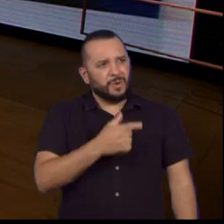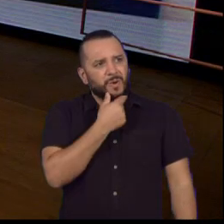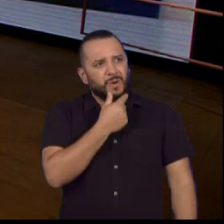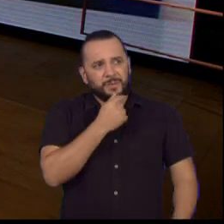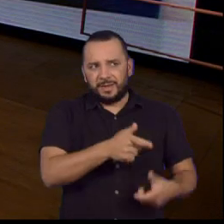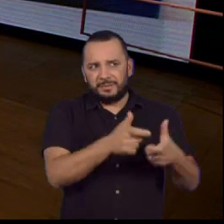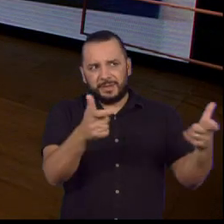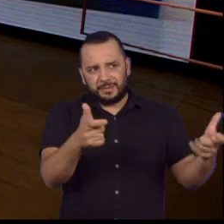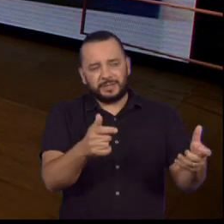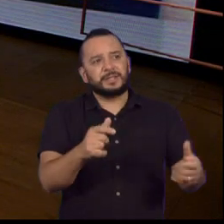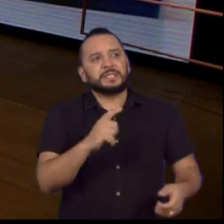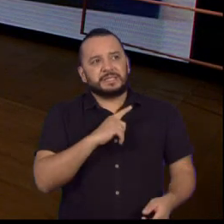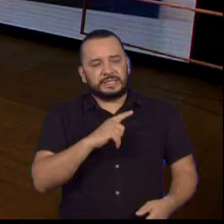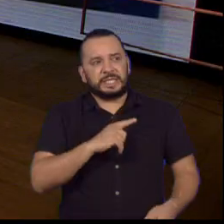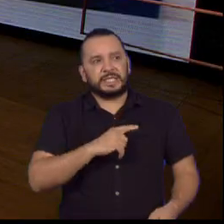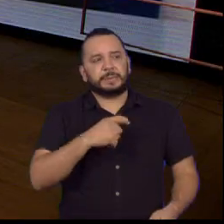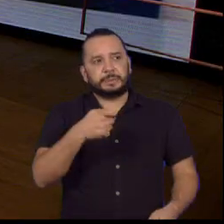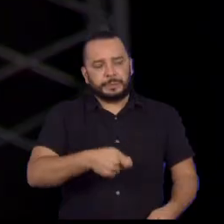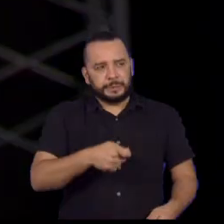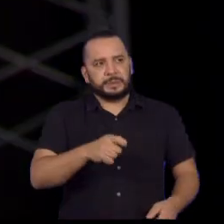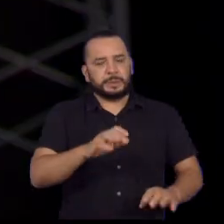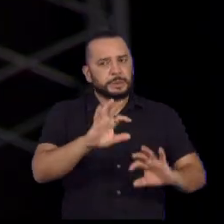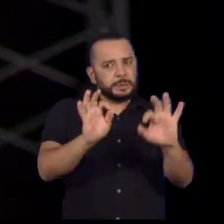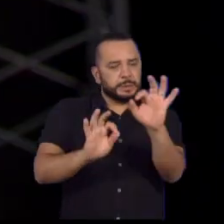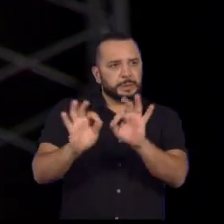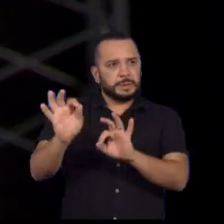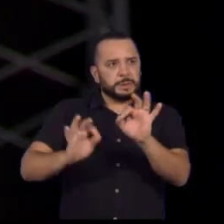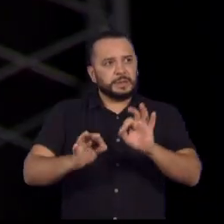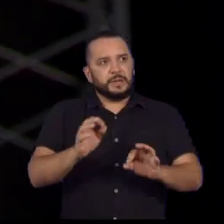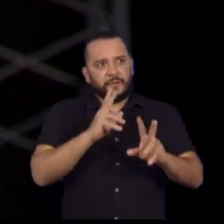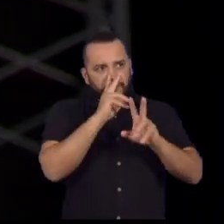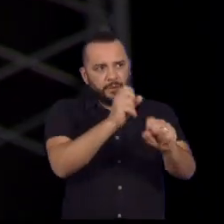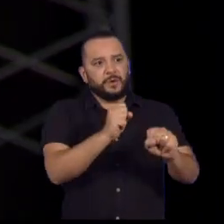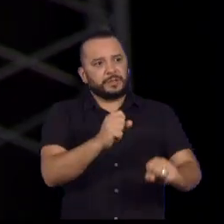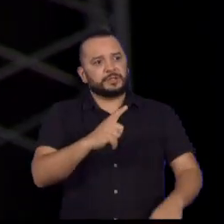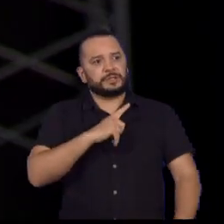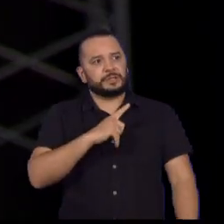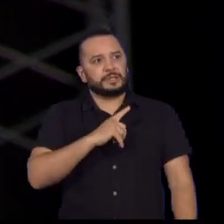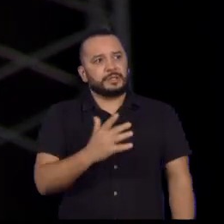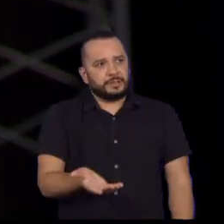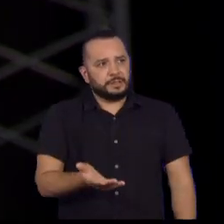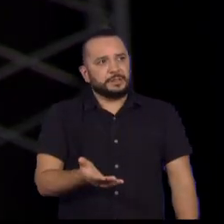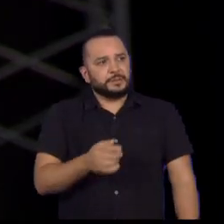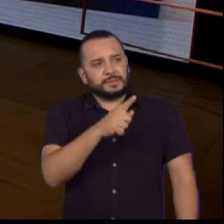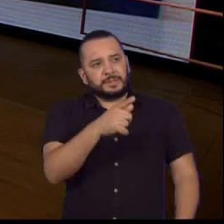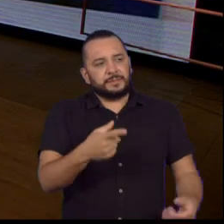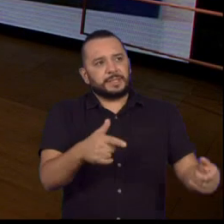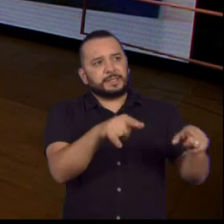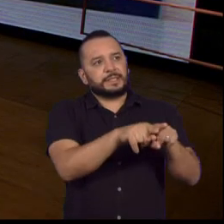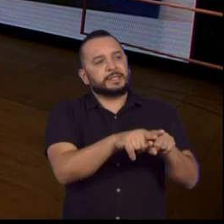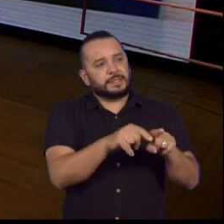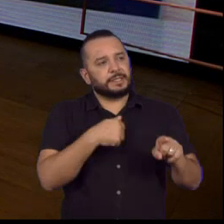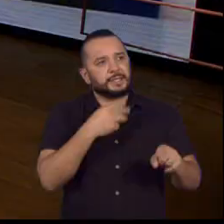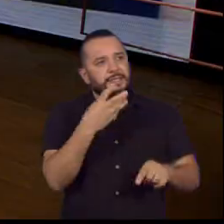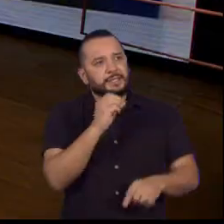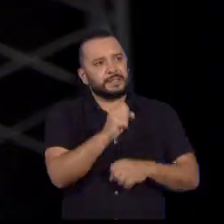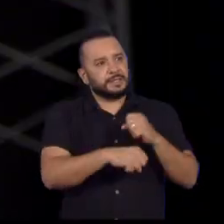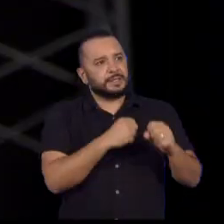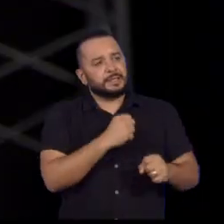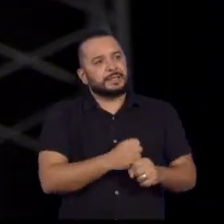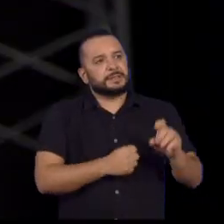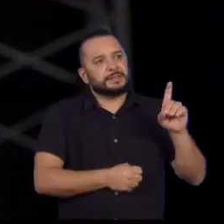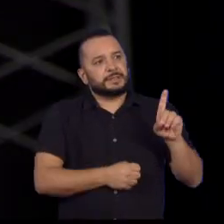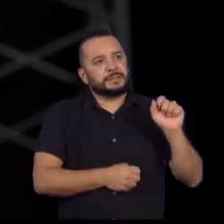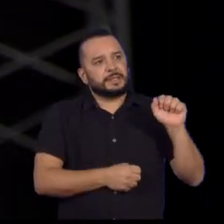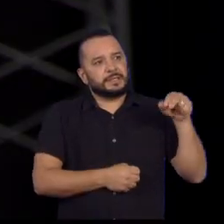de personalidade forte, de estética forte, mas tem uma parceria de mais de 30 anos com a Daniela Thomas. E eu queria